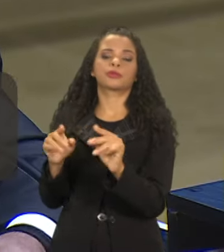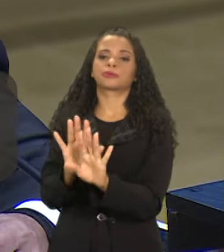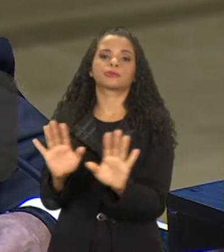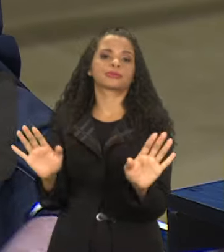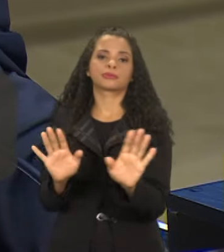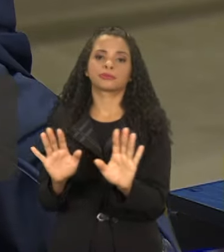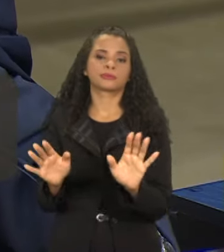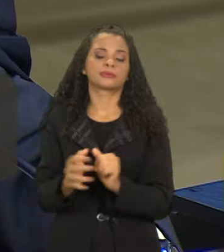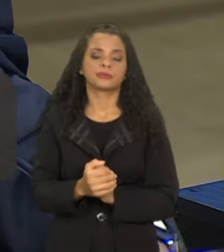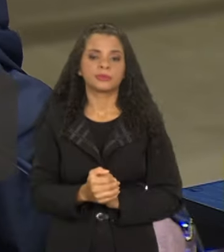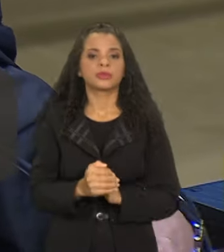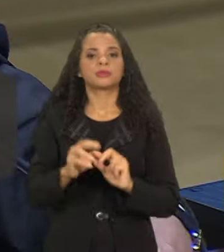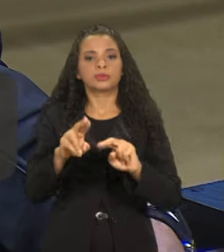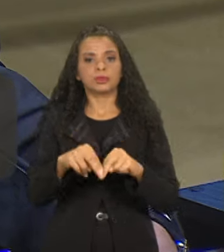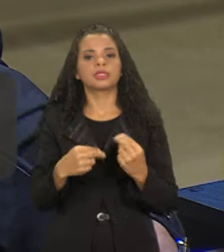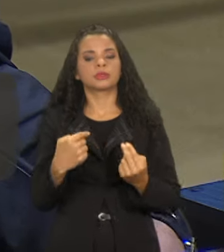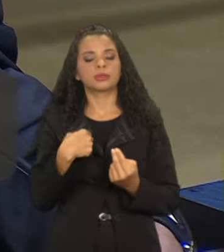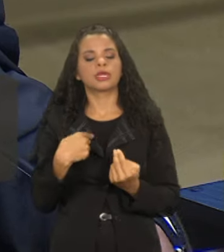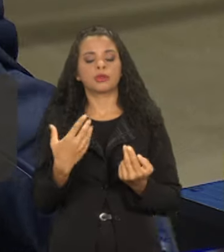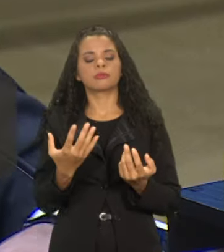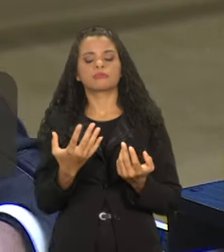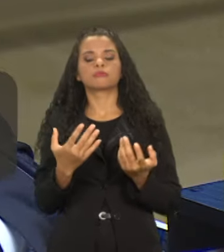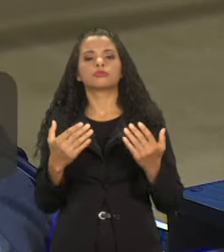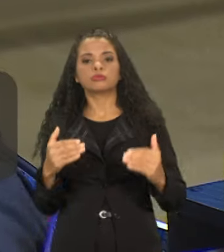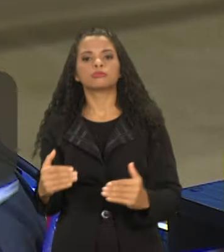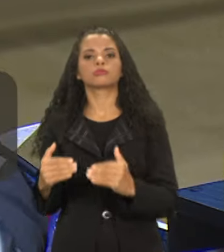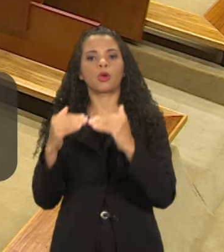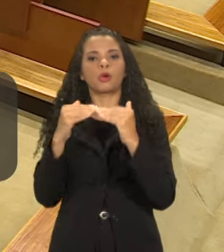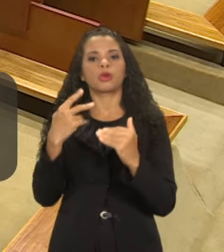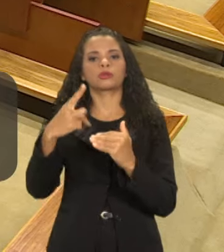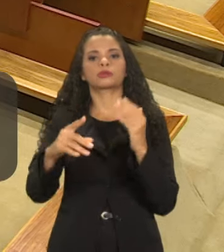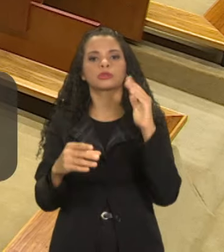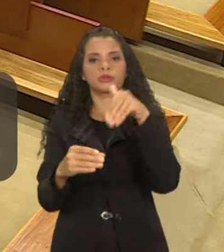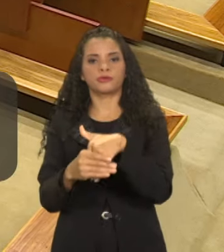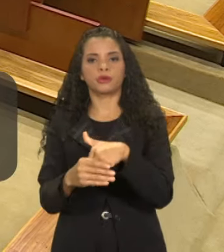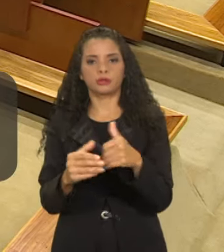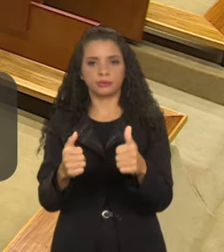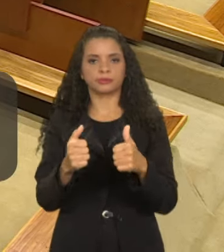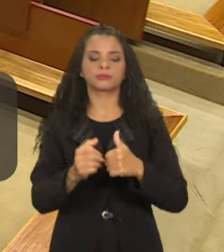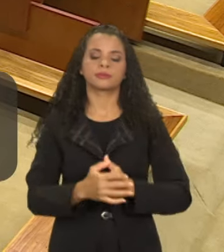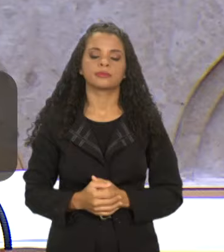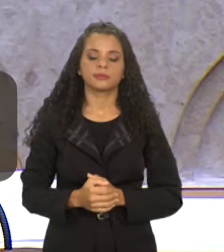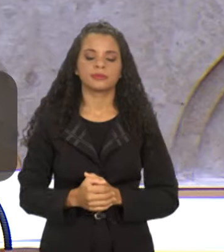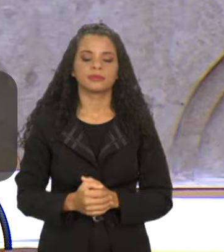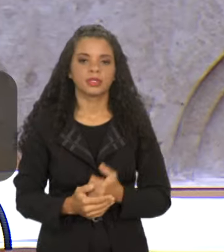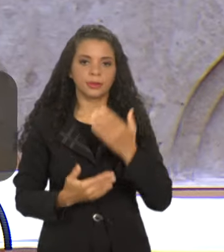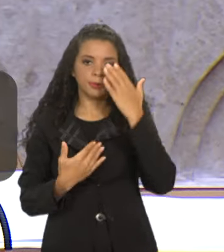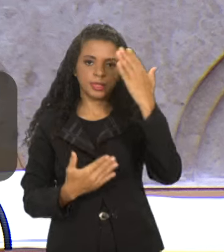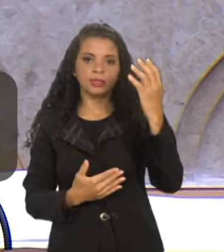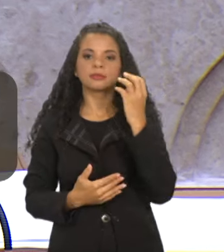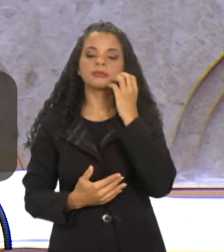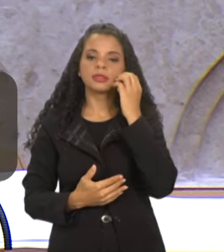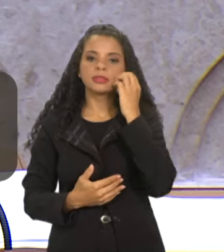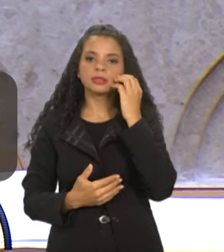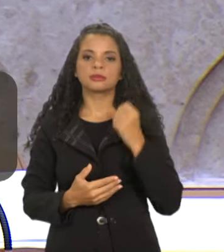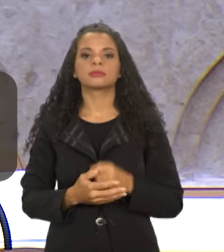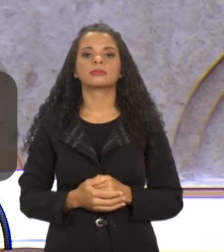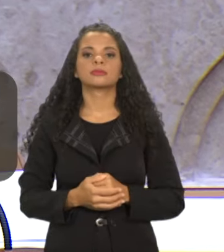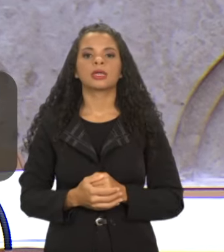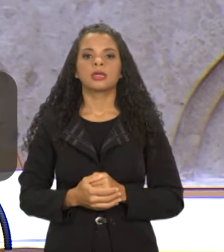eu estou aderindo ao voto de Vossa Excelência, no mérito, ministro Barroso. Muito obrigado, ministro Flávio Dino. Um voto, ministro Cristiano